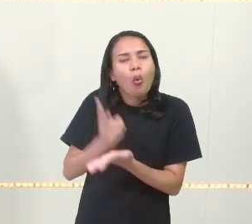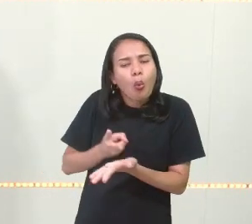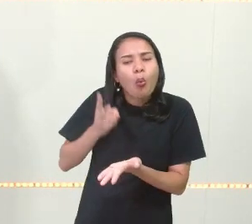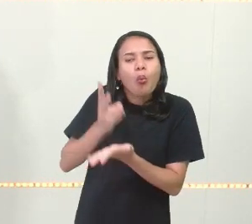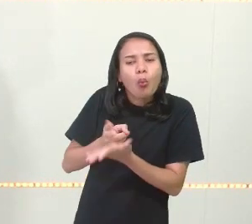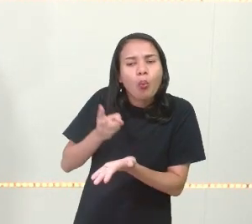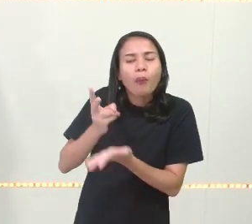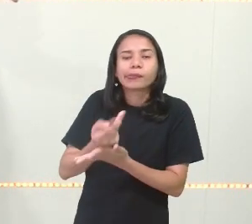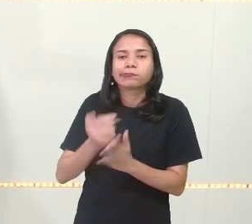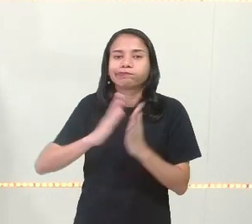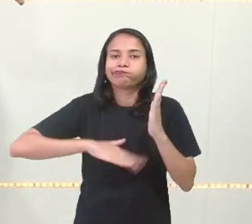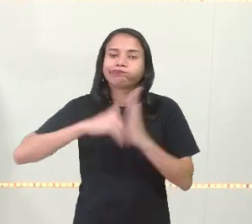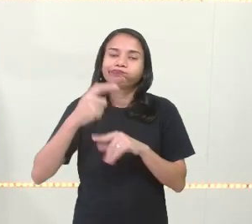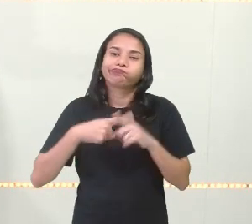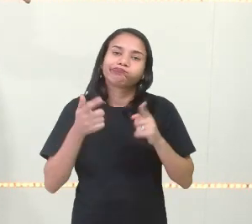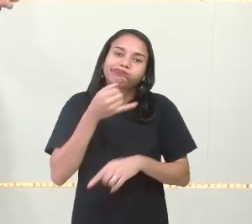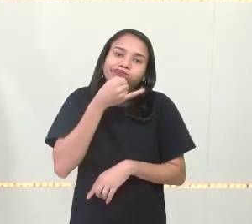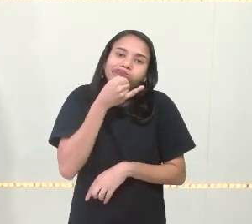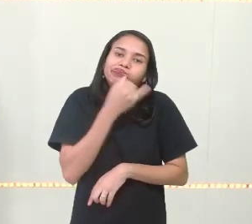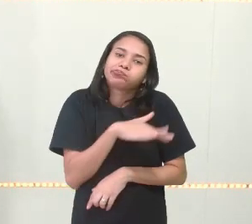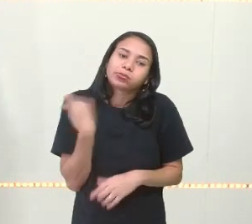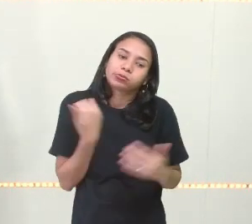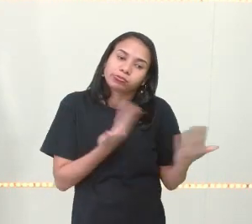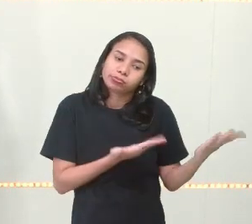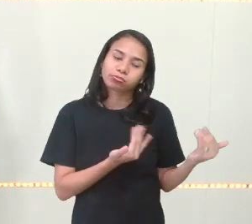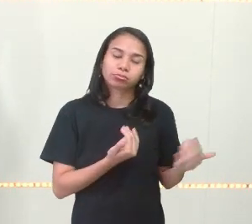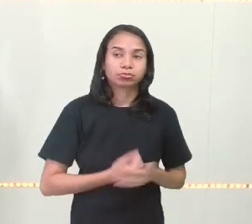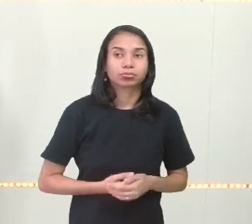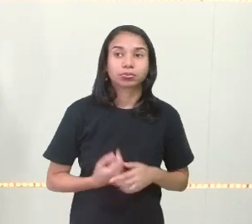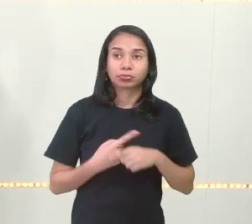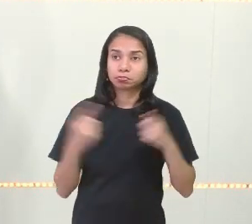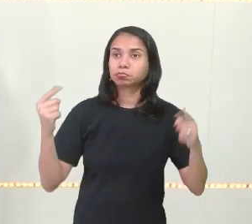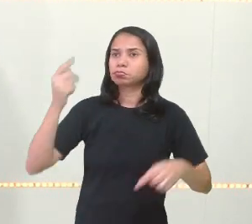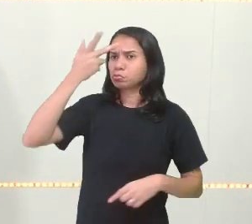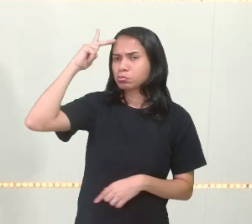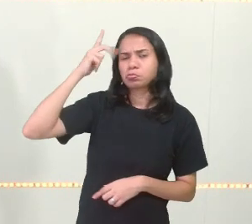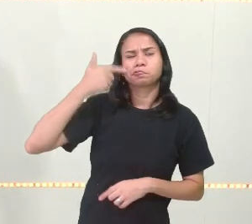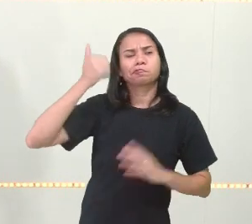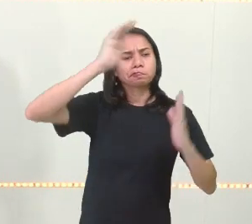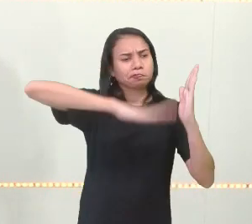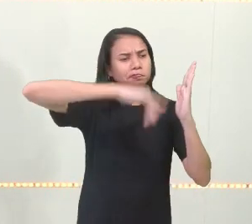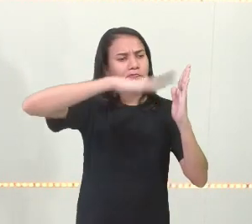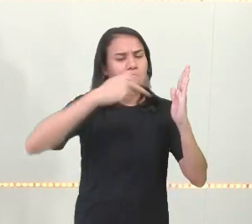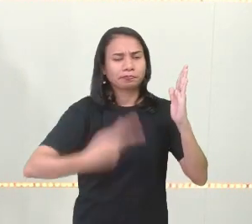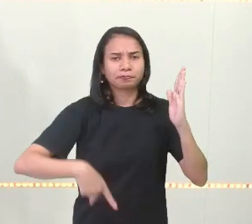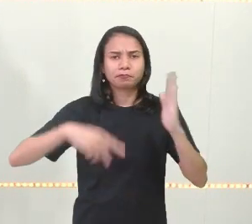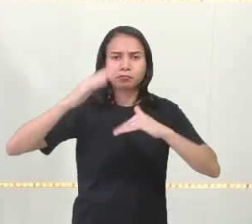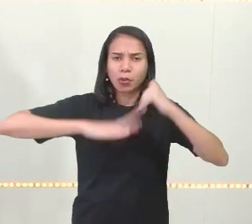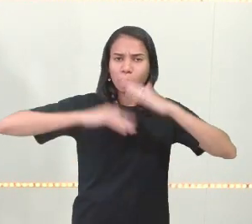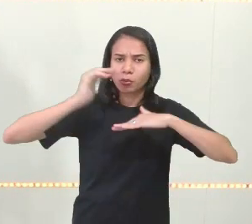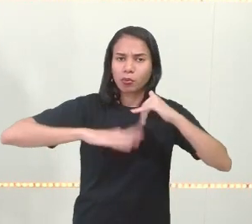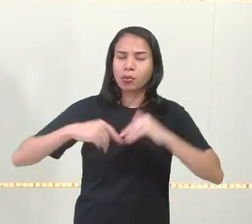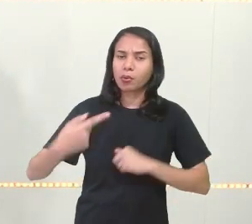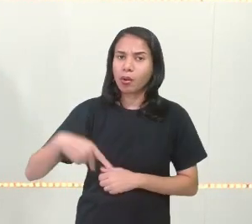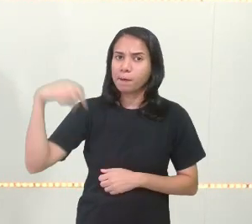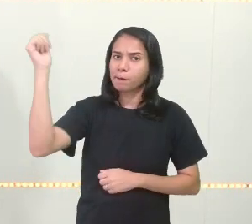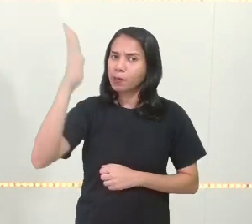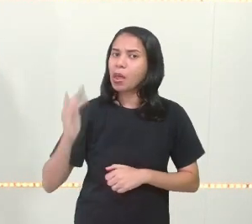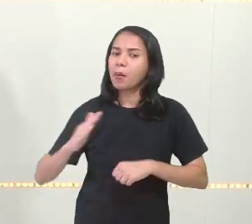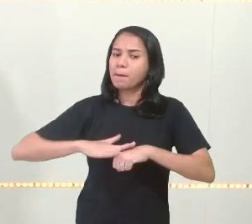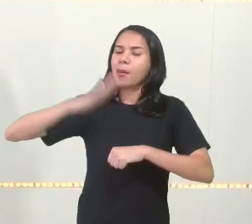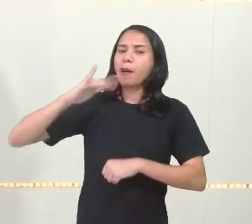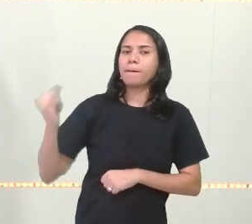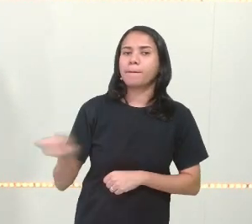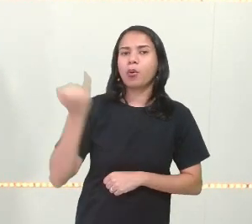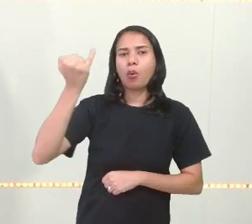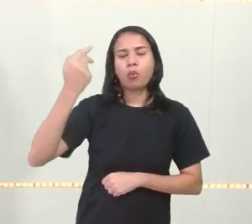arte, né? Infelizmente, morreu muito cedo. Mas ele foi um artista plástico brasileiro e é considerado um dos mais importantes